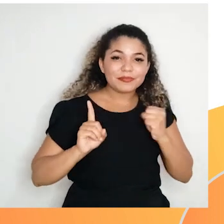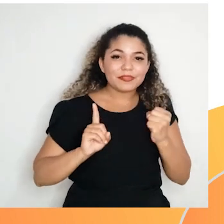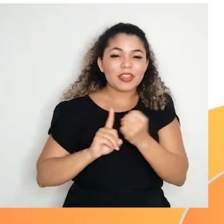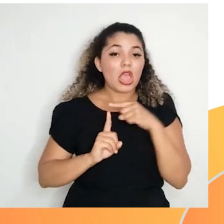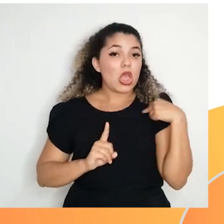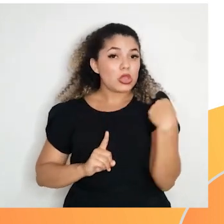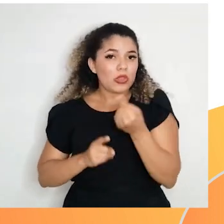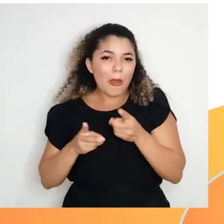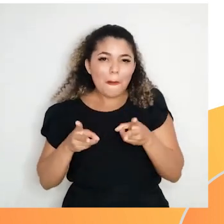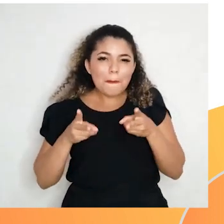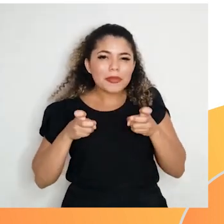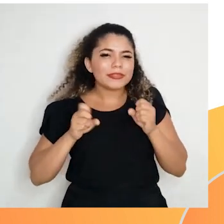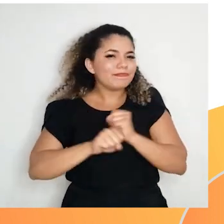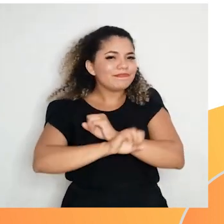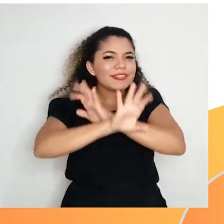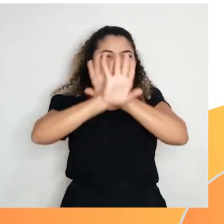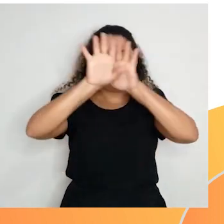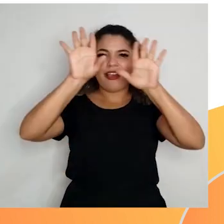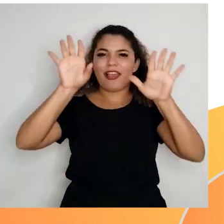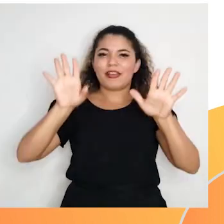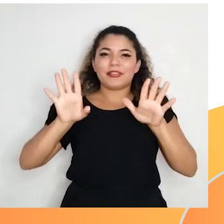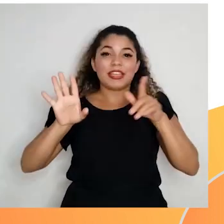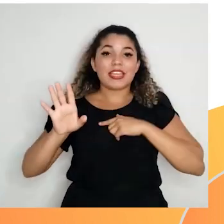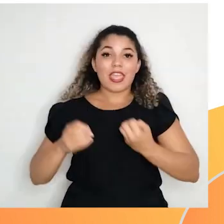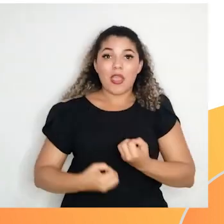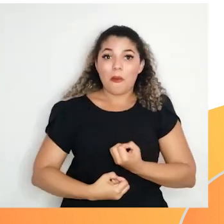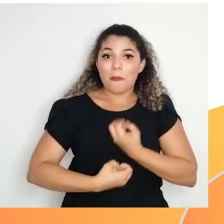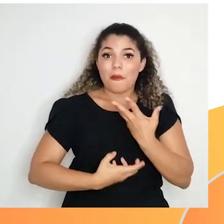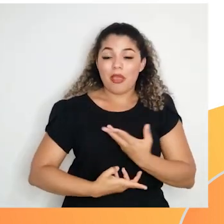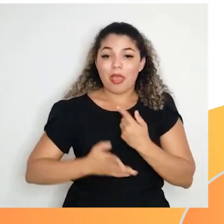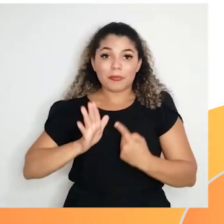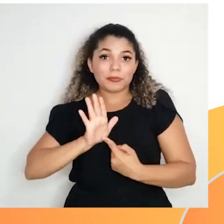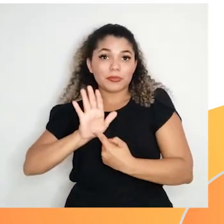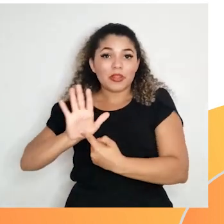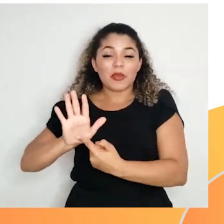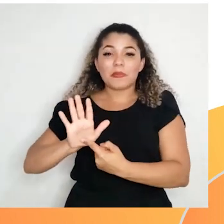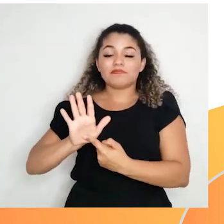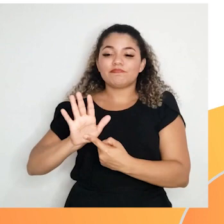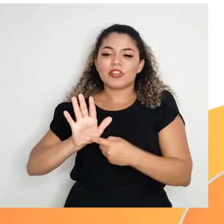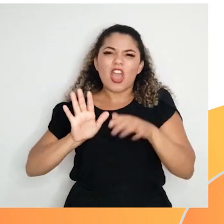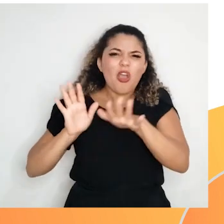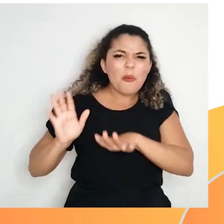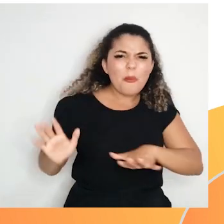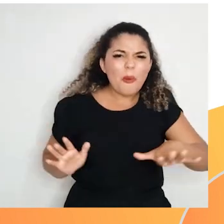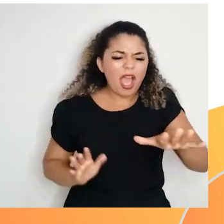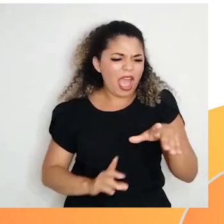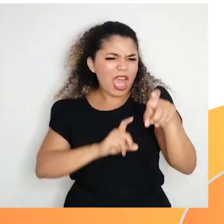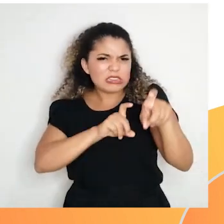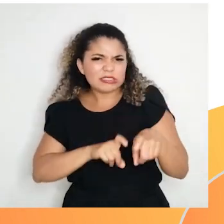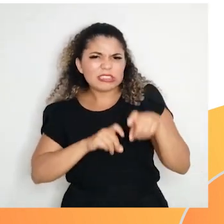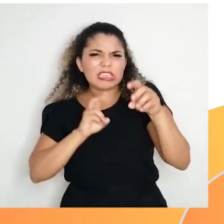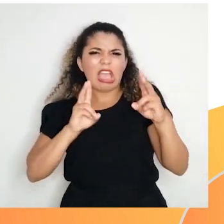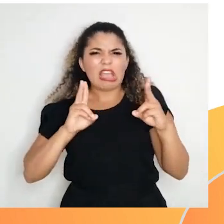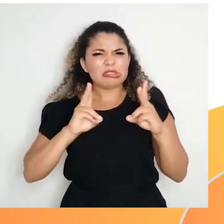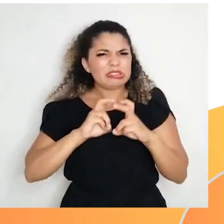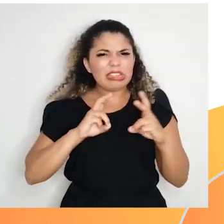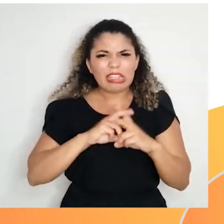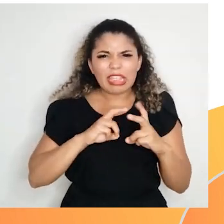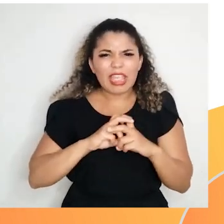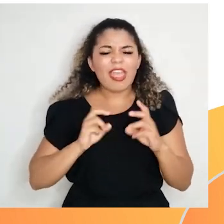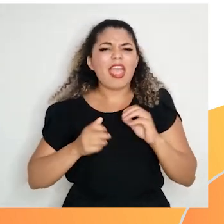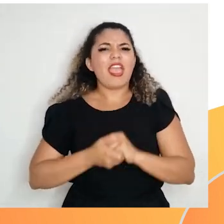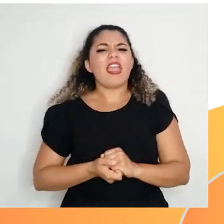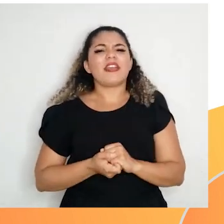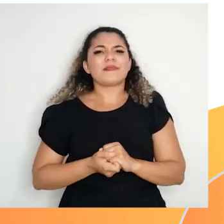sociais. Nós percebemos claramente que o poema traz um cenário de guerra, um cenário